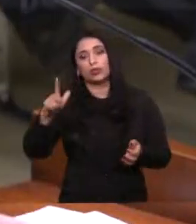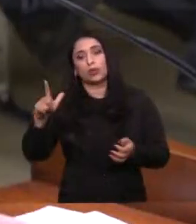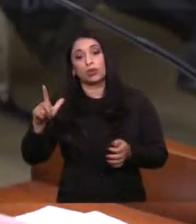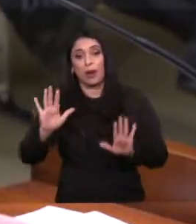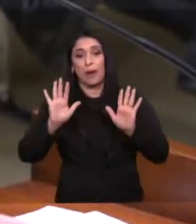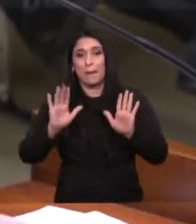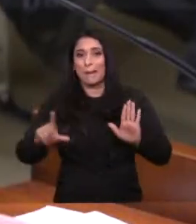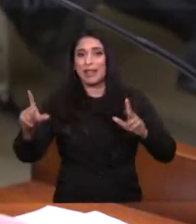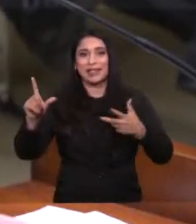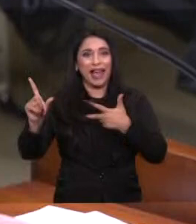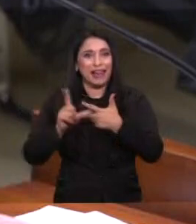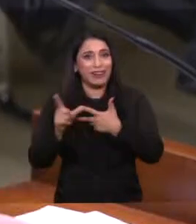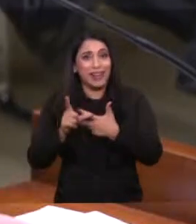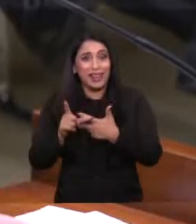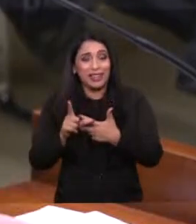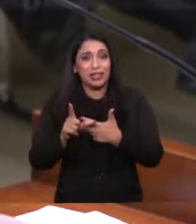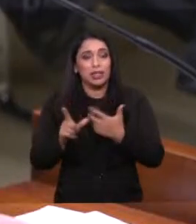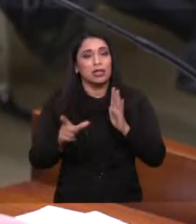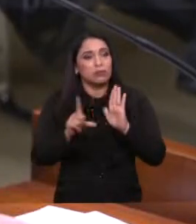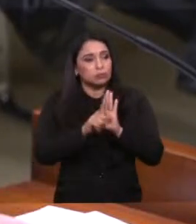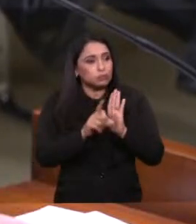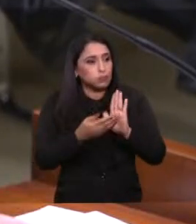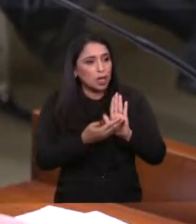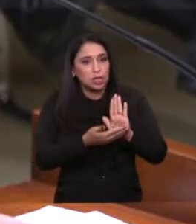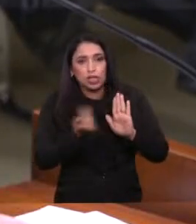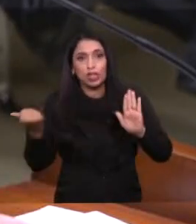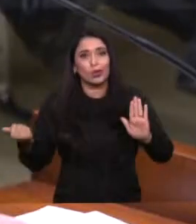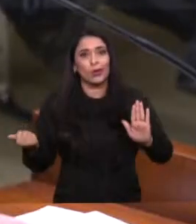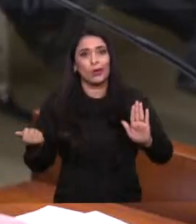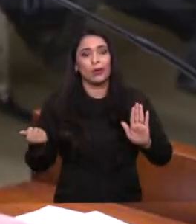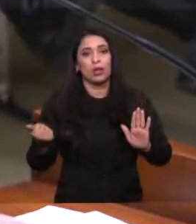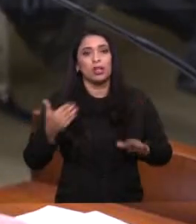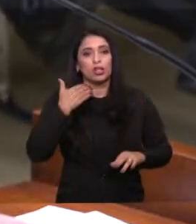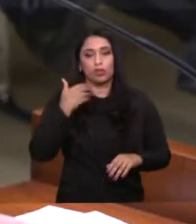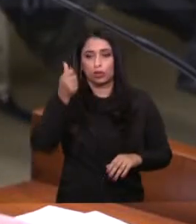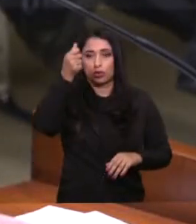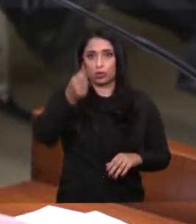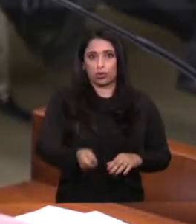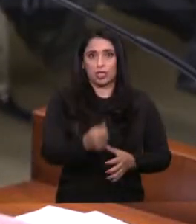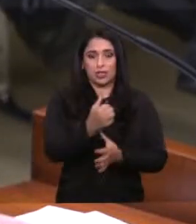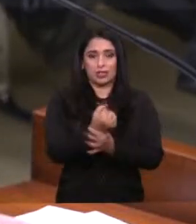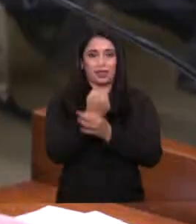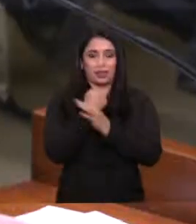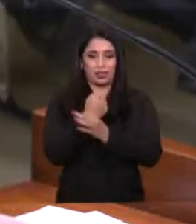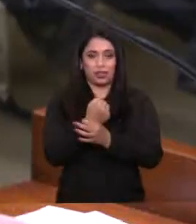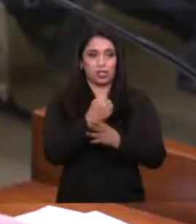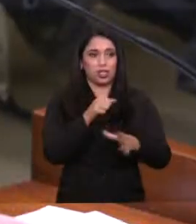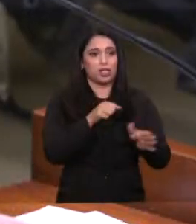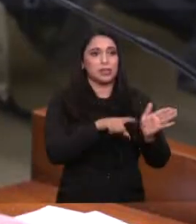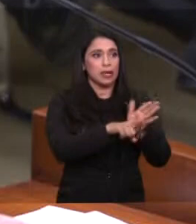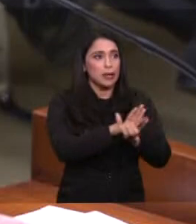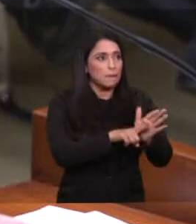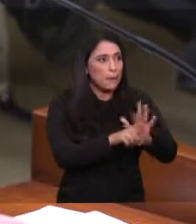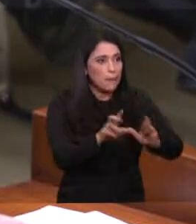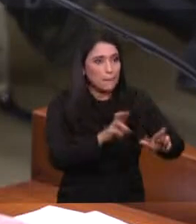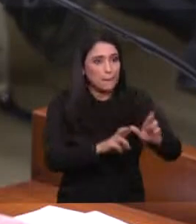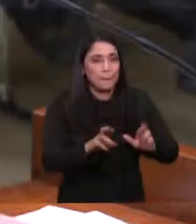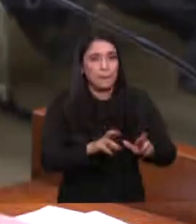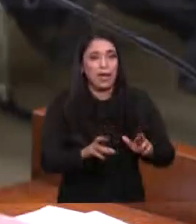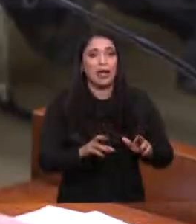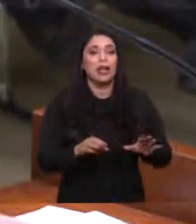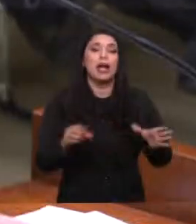afastou expressamente a possibilidade de implementação do juiz das garantias nos tribunais, onde